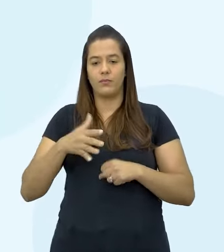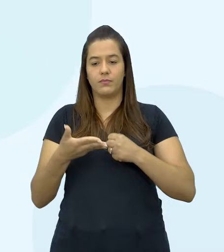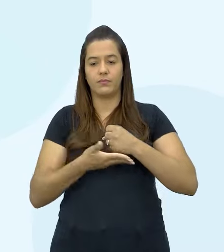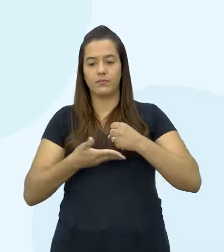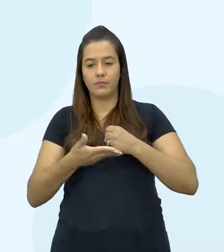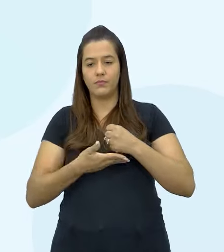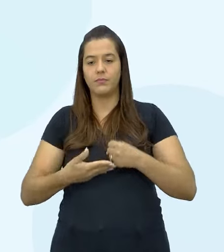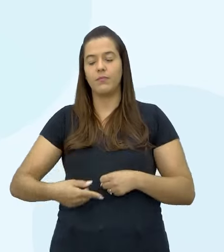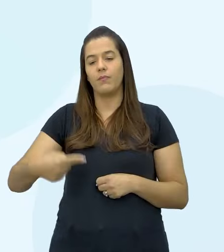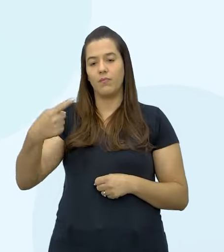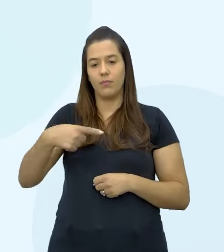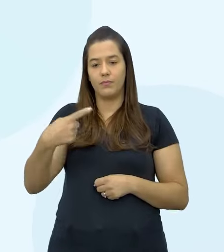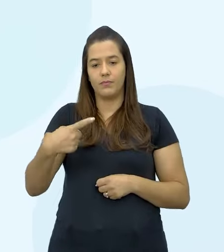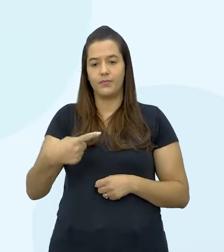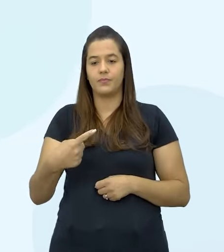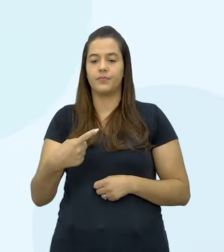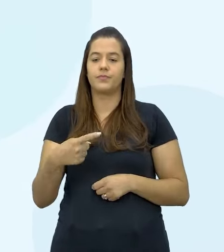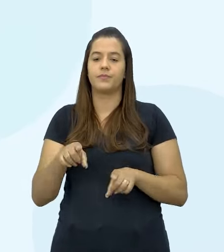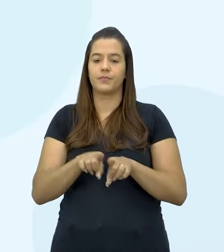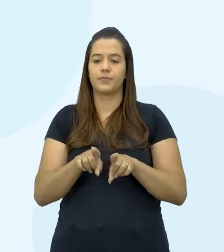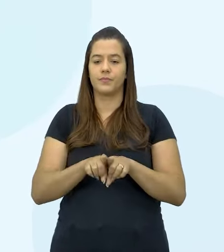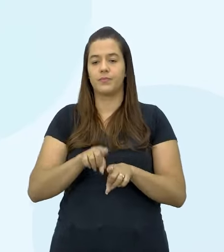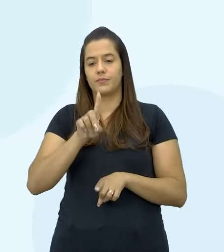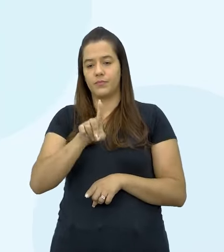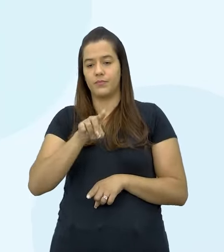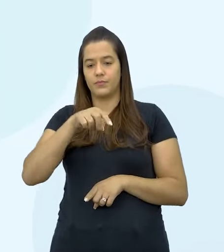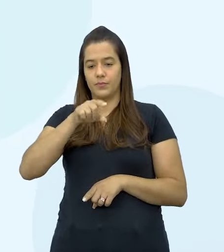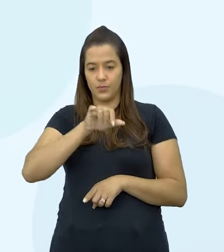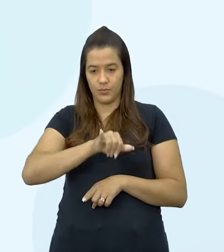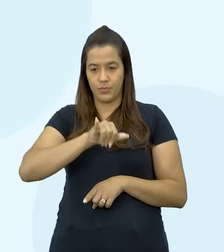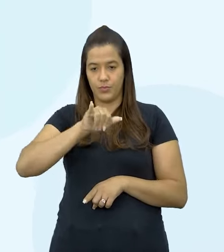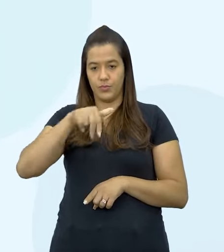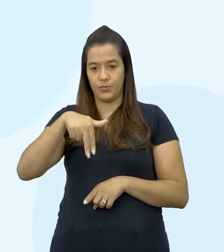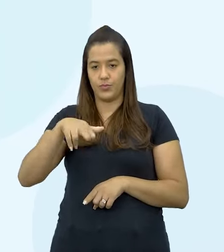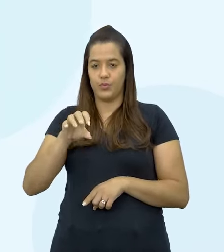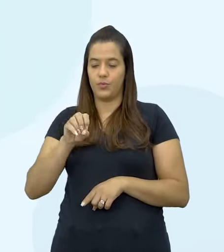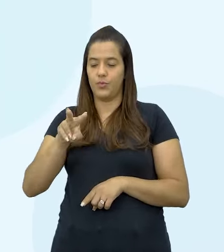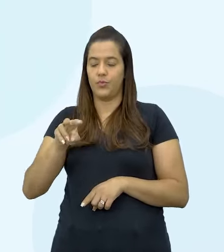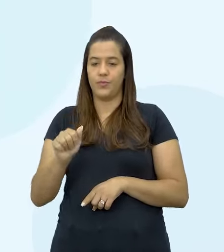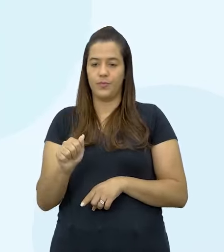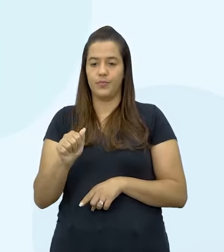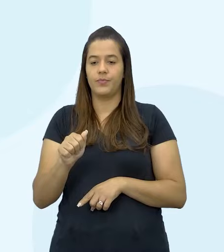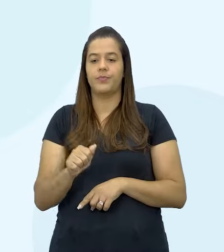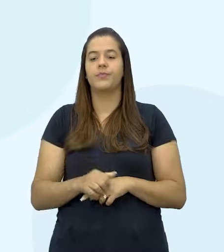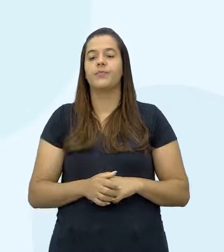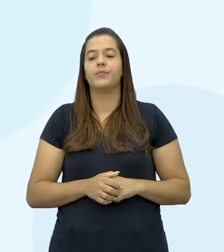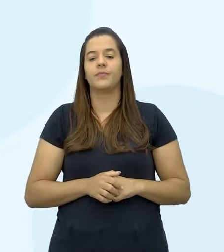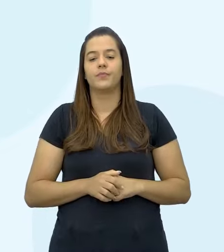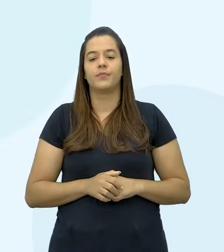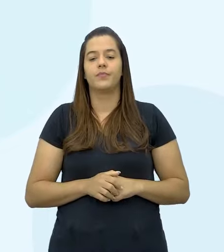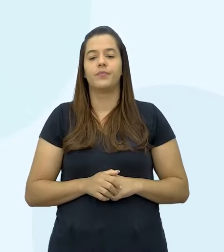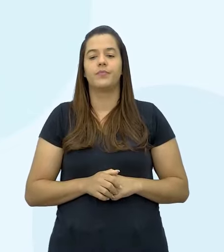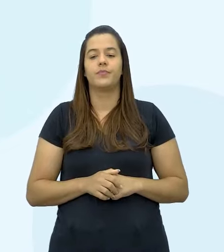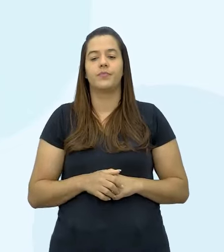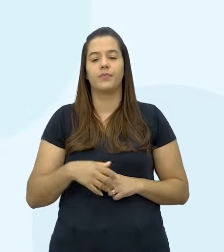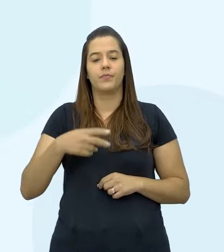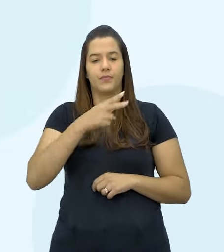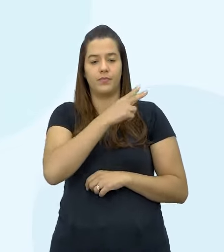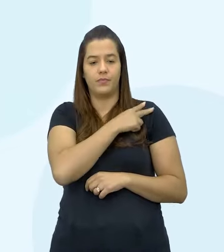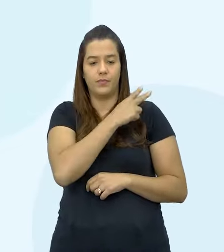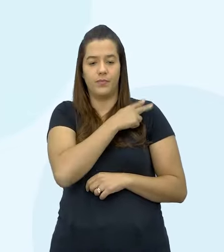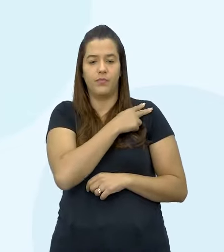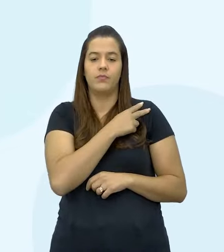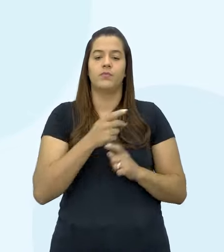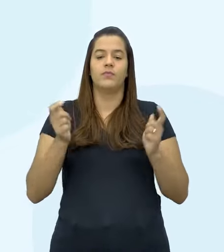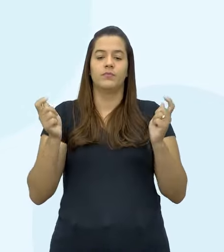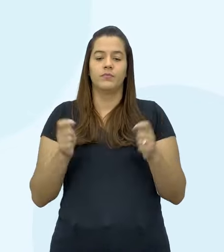ano, com a parte do itinerário formativo que entra no Inova. No segundo ano, na segunda série do ensino médio, a formação geral